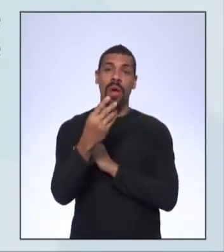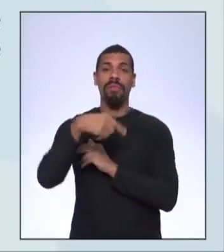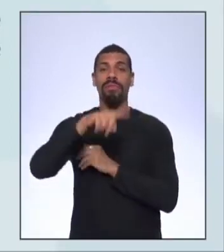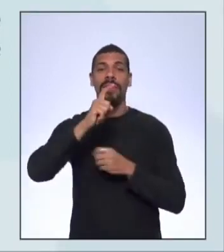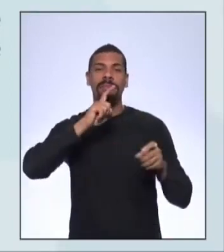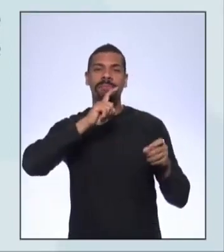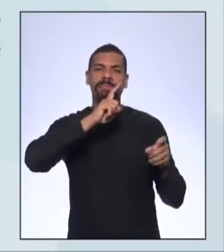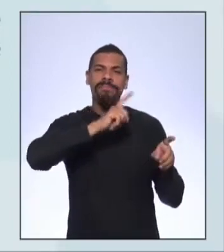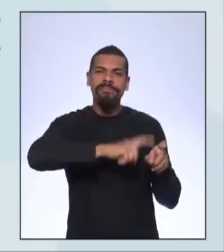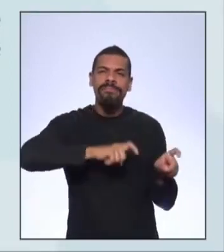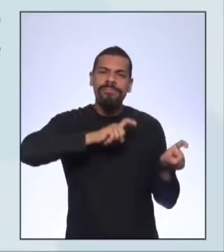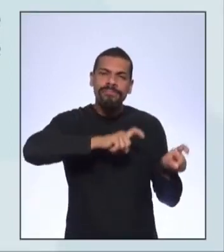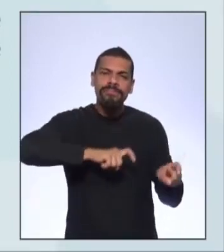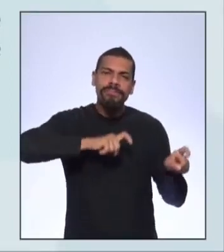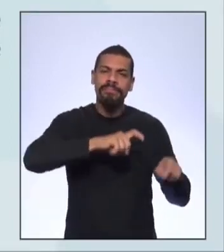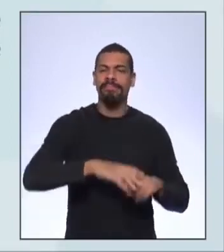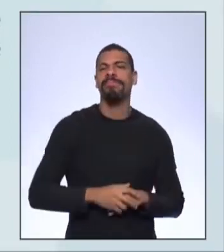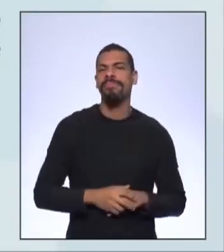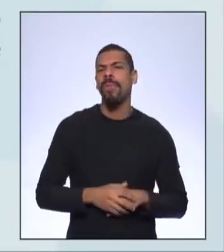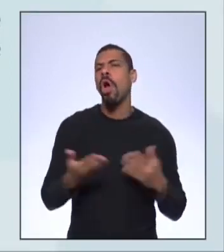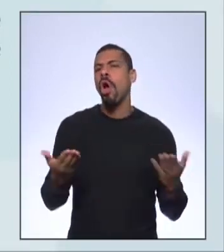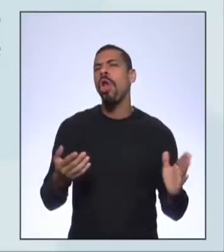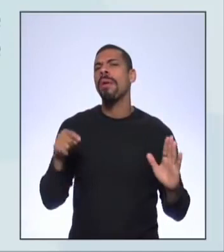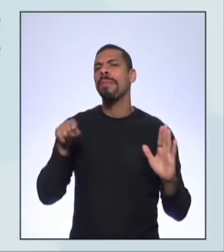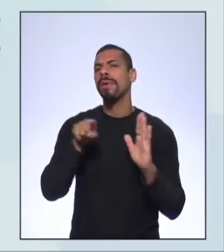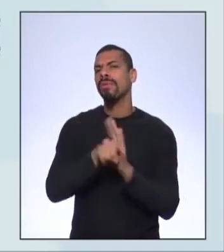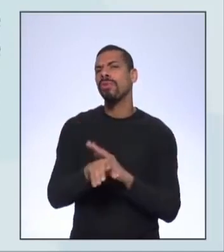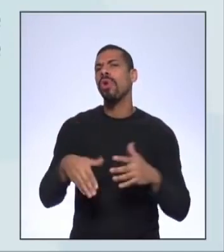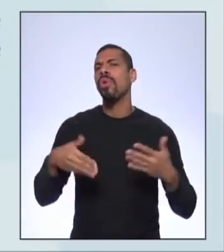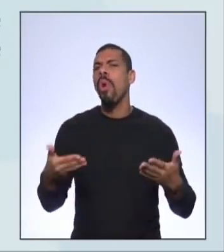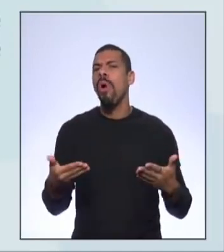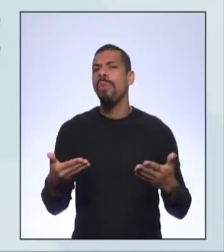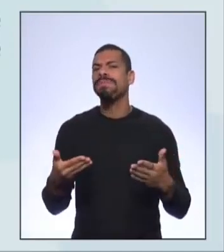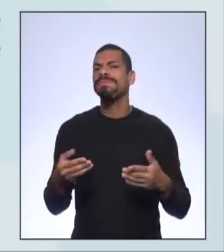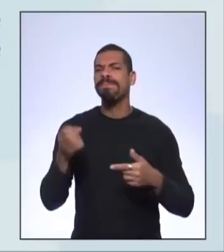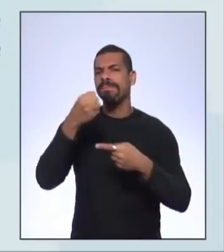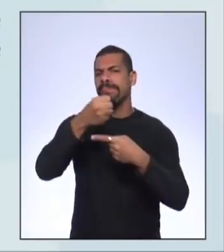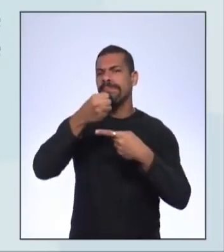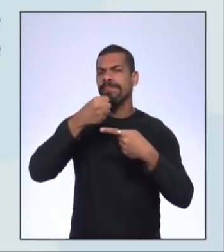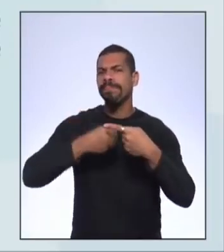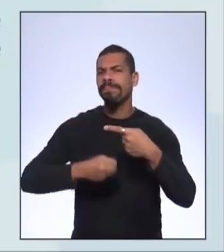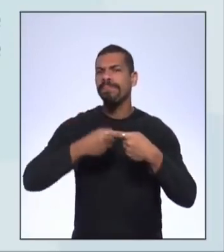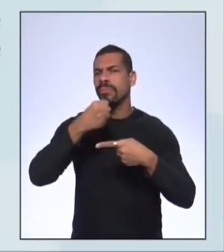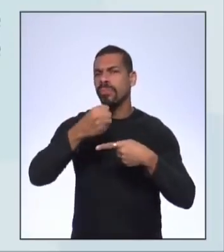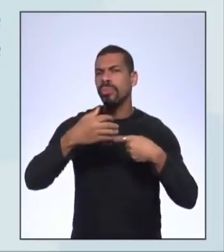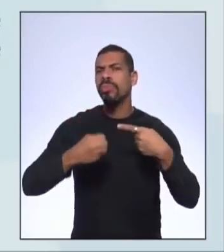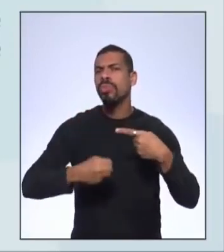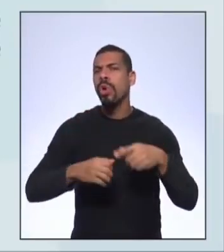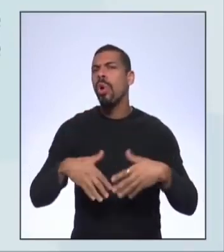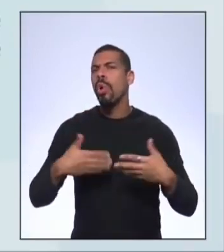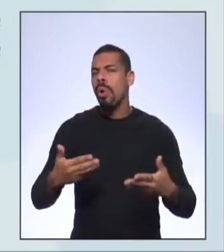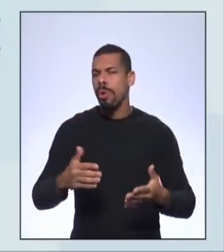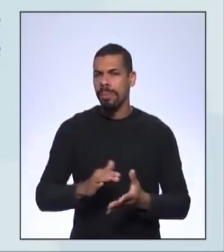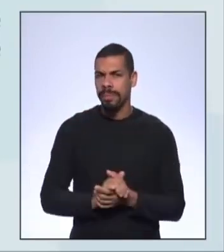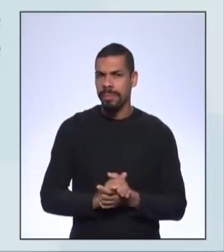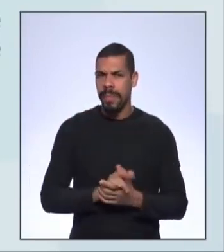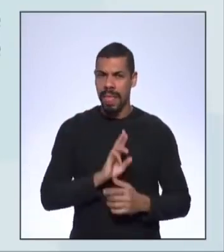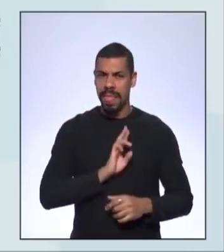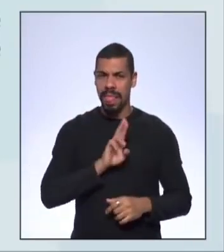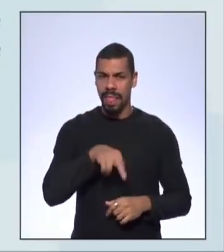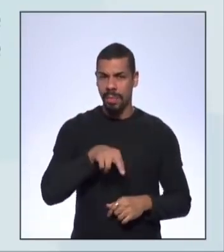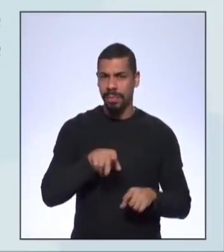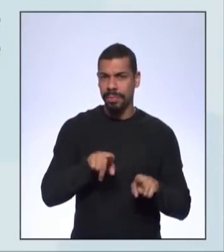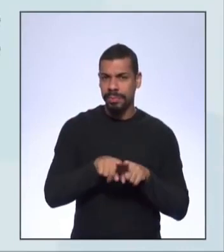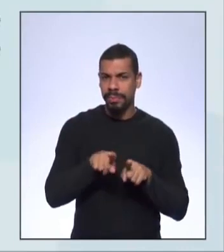interior. A pergunta é: qual fração indica a razão? Lembra, razão é